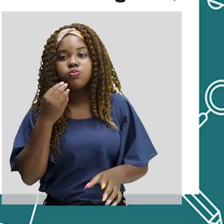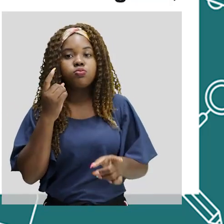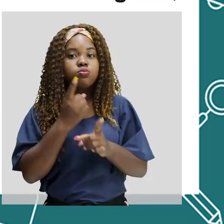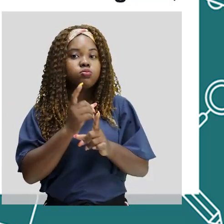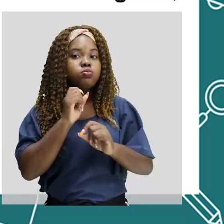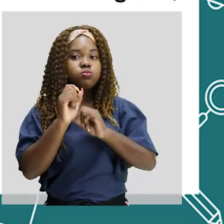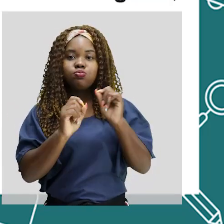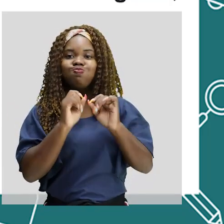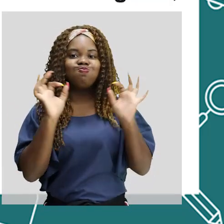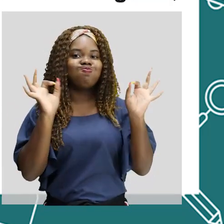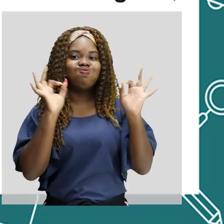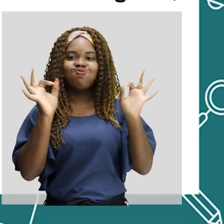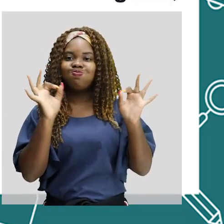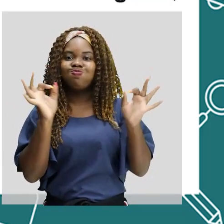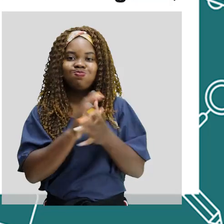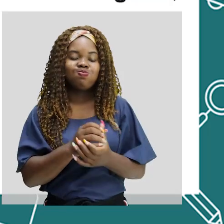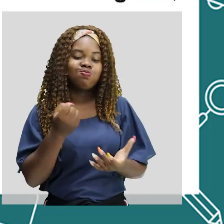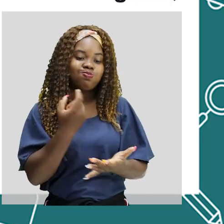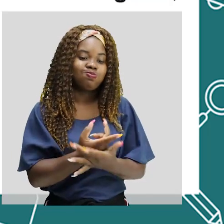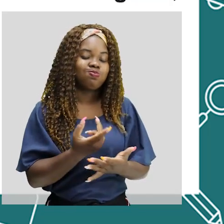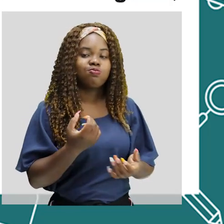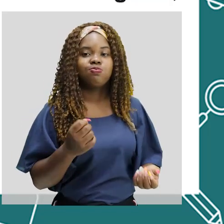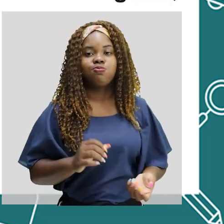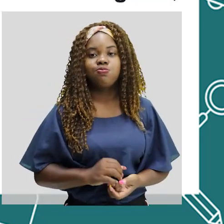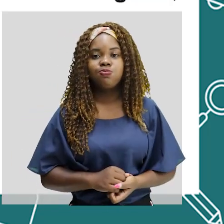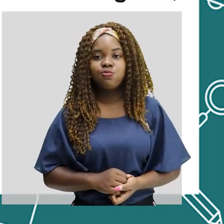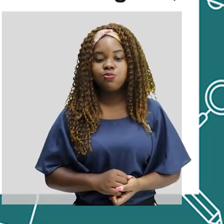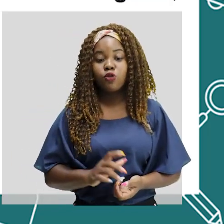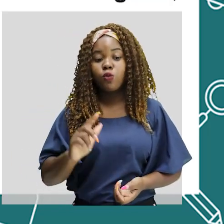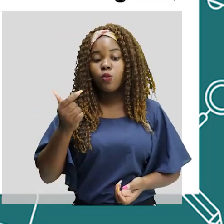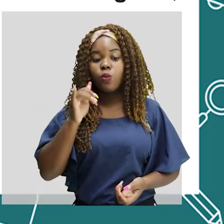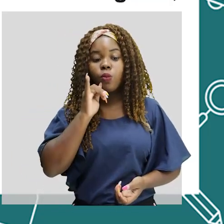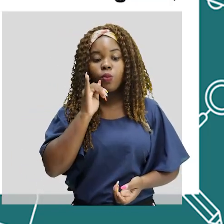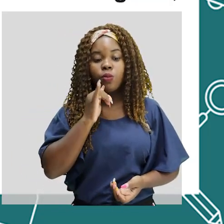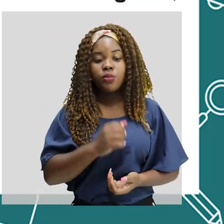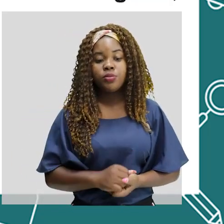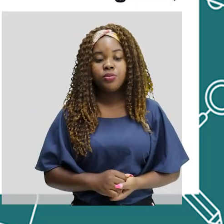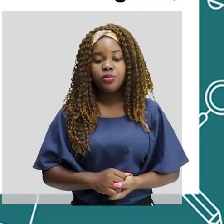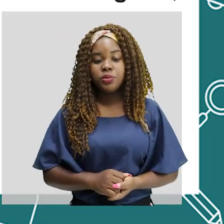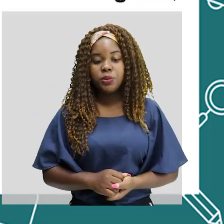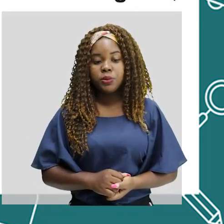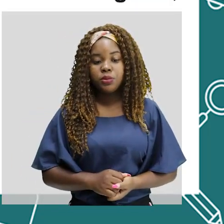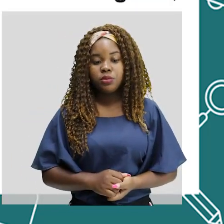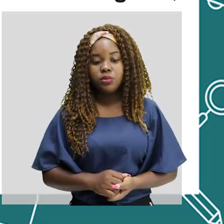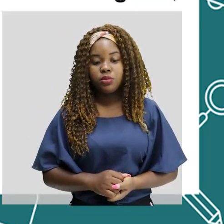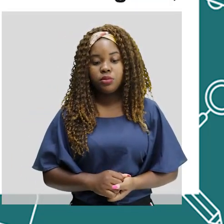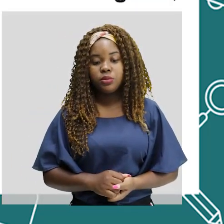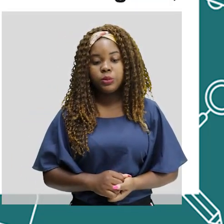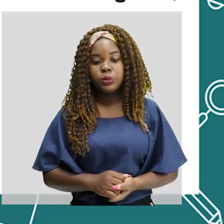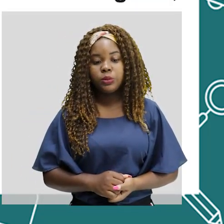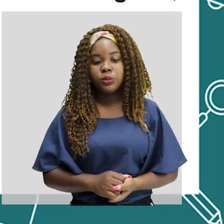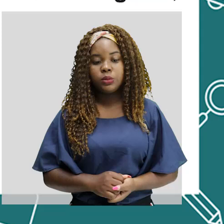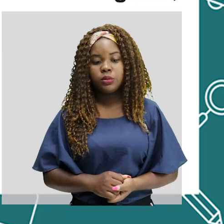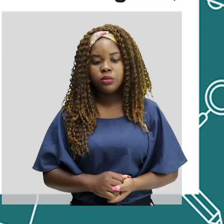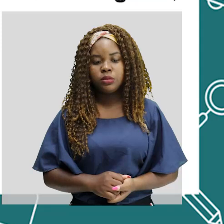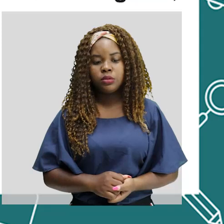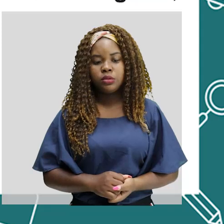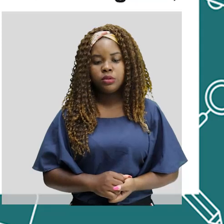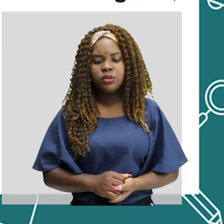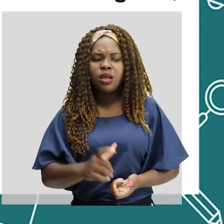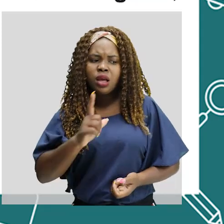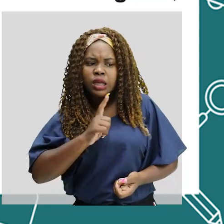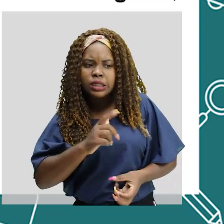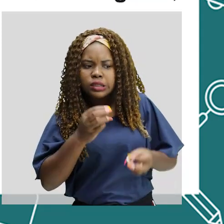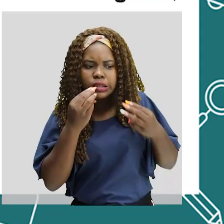comprar-lhe nenhum presente. Outro exemplo. Me deixaram algum mensagem?